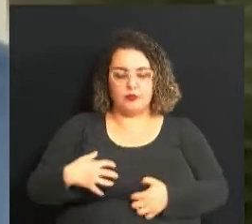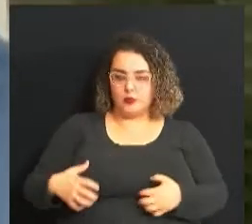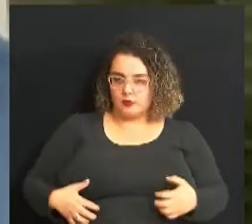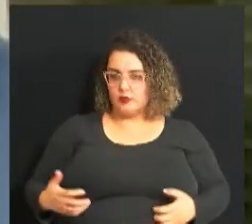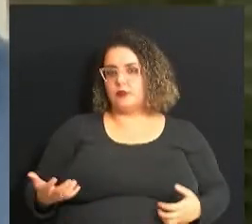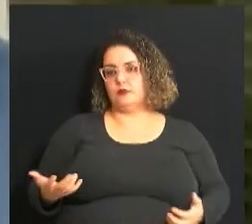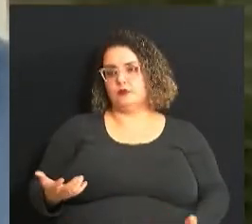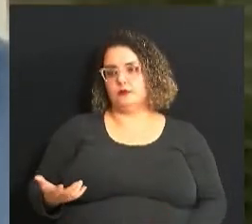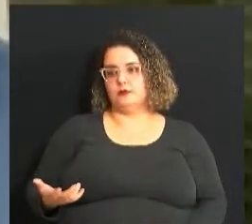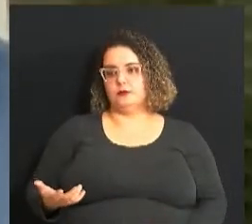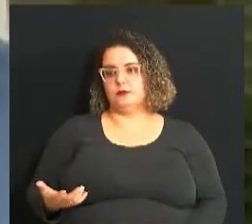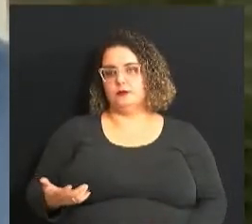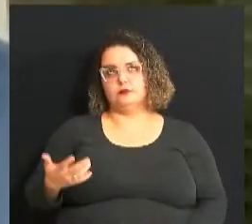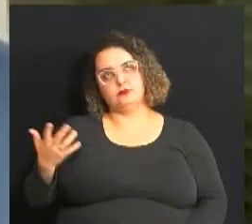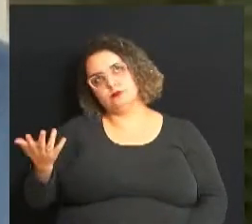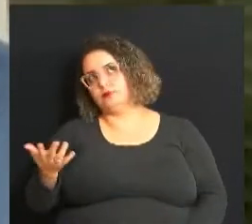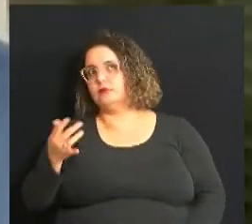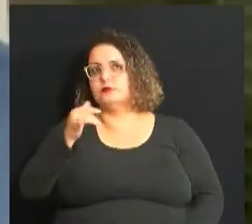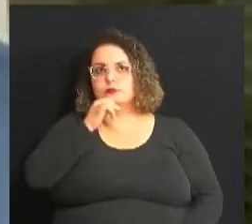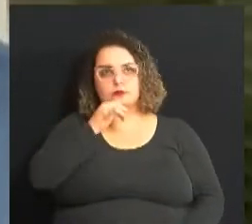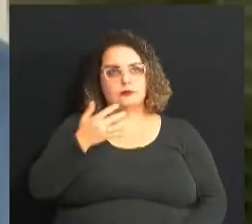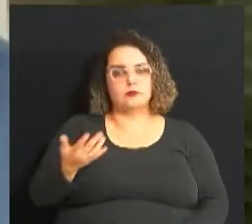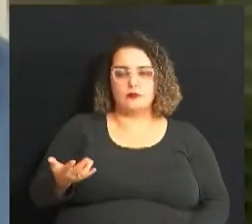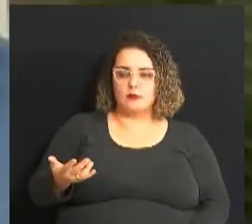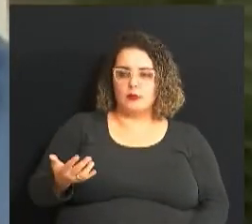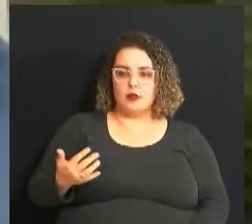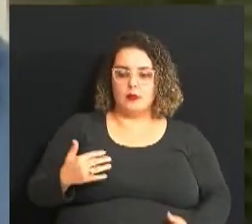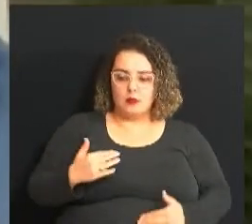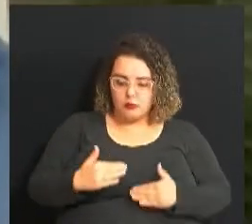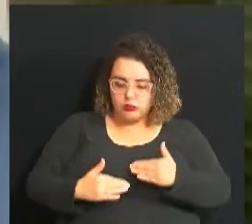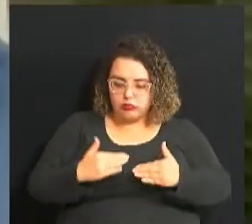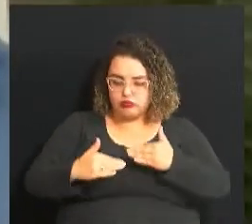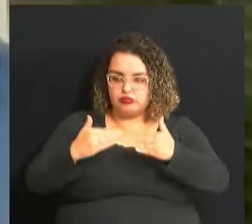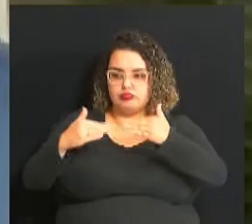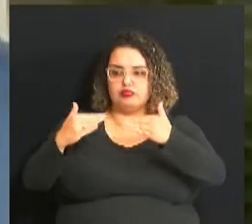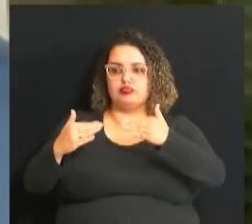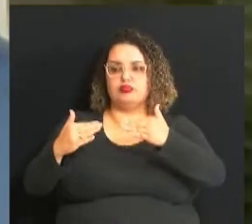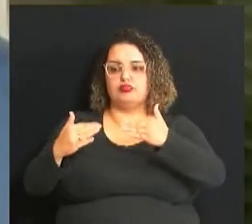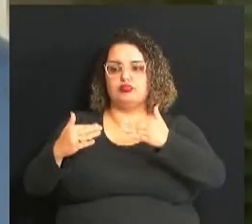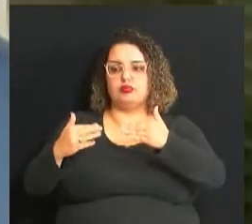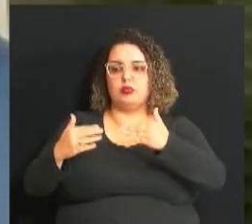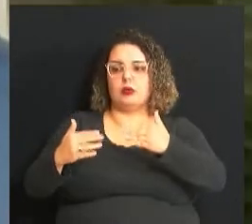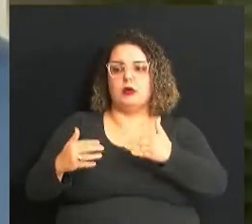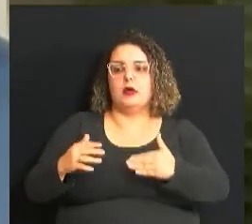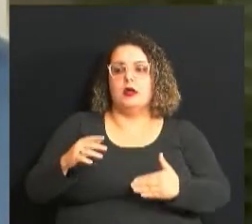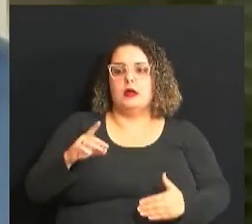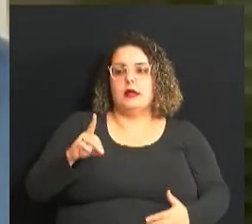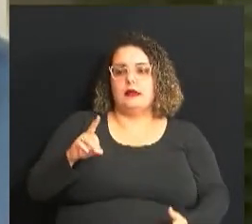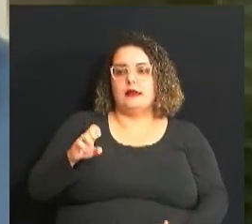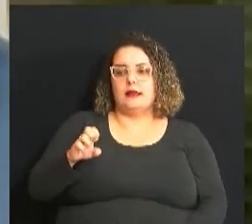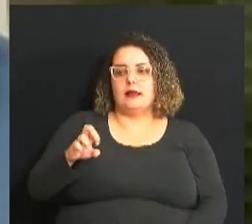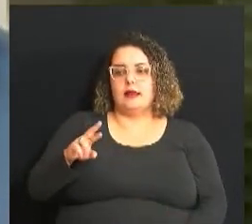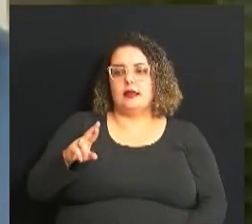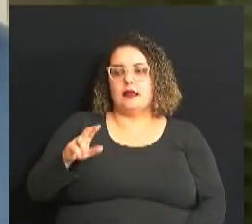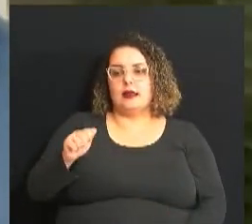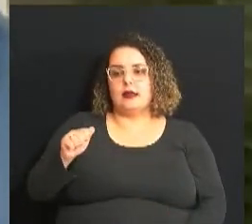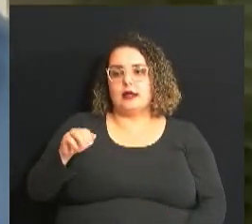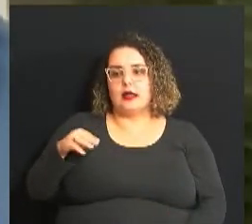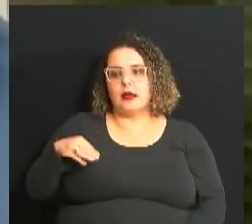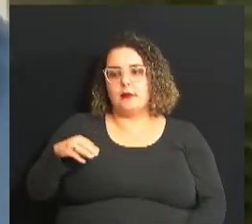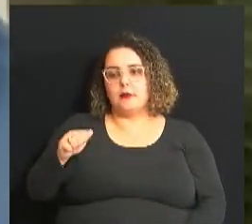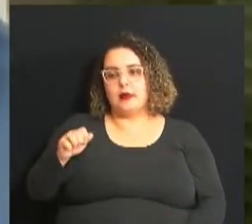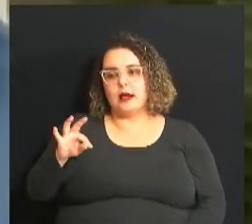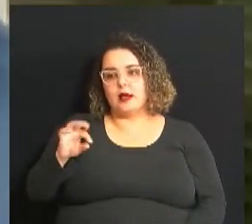de produzir mais placas de ateromatose nos vasos, então ele pode